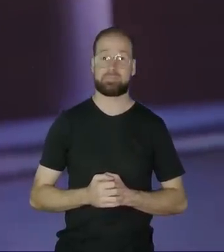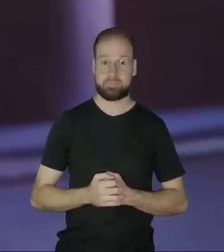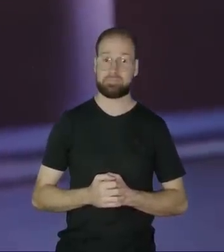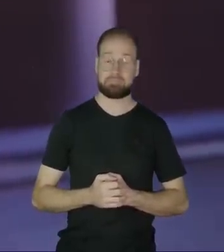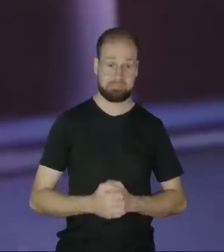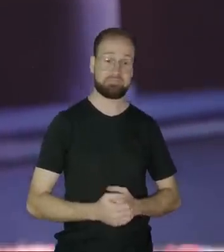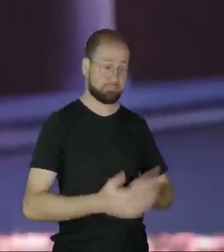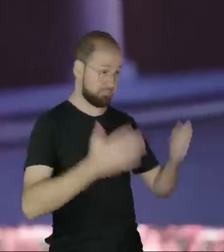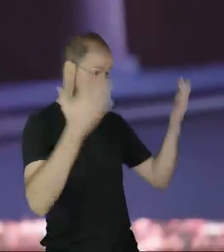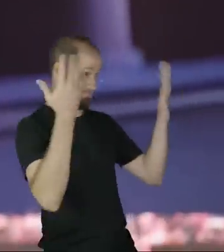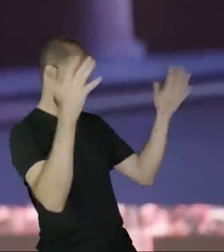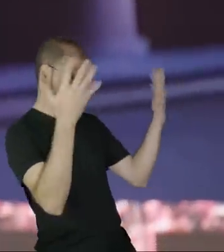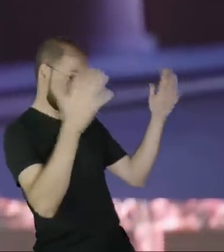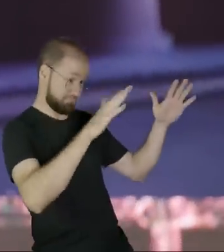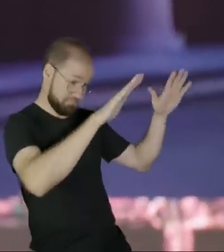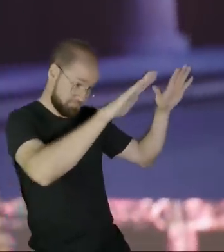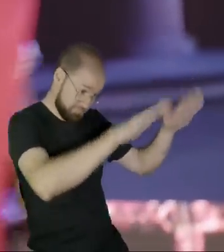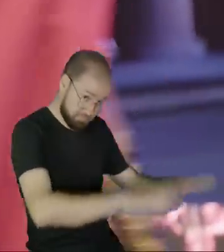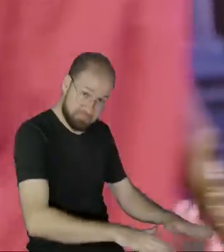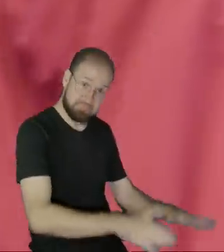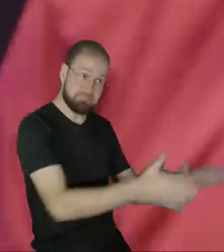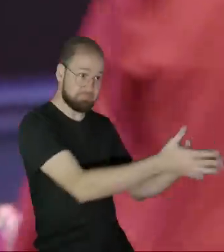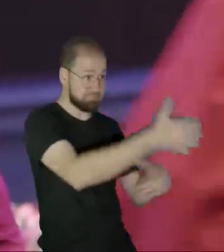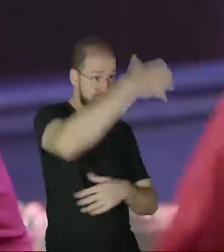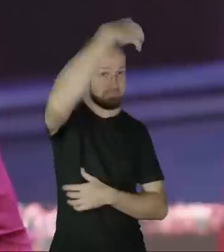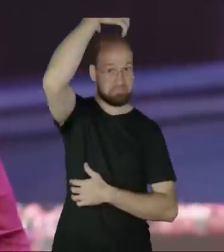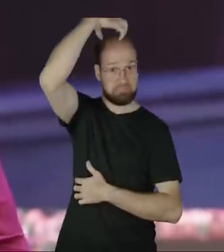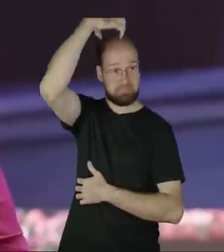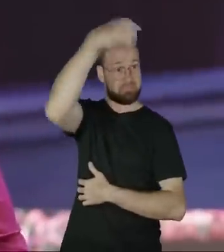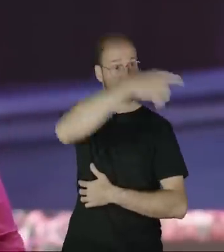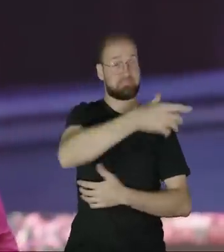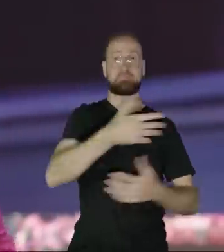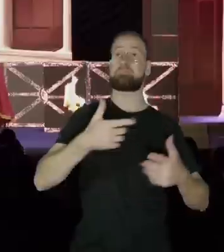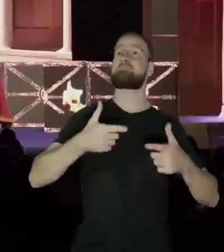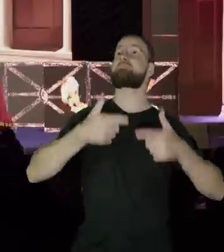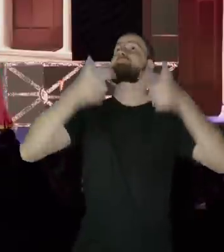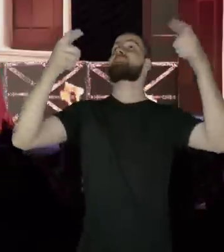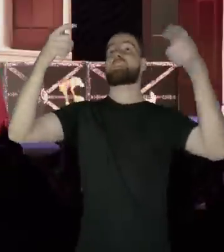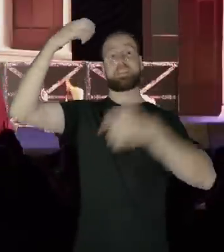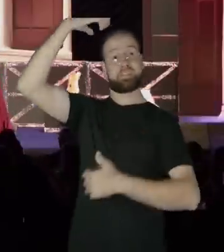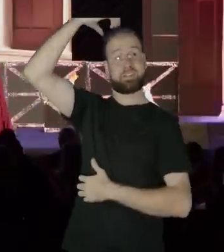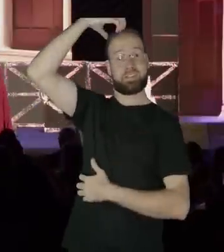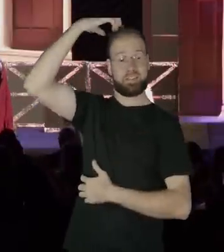Salve o rei! Salve o grande rei dos judeus!